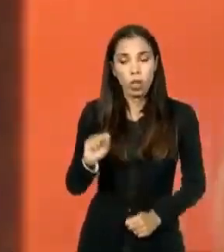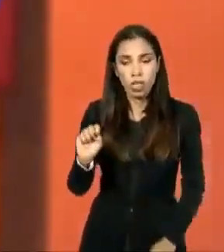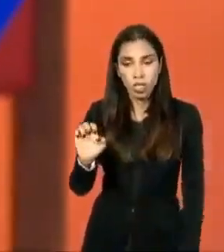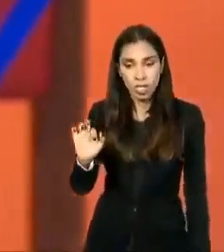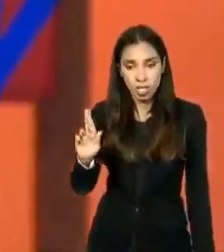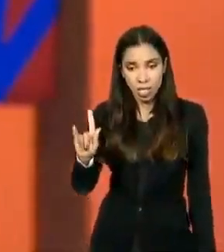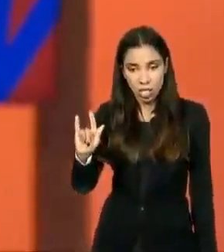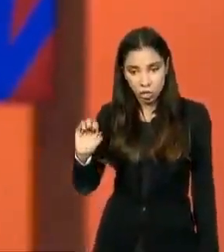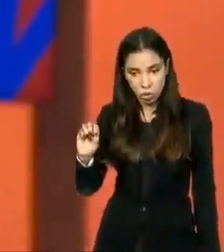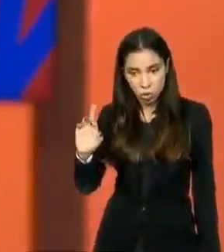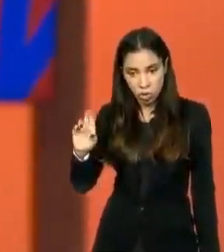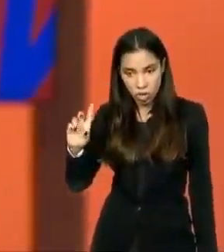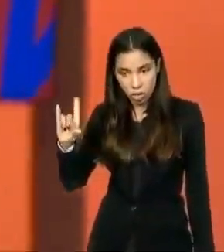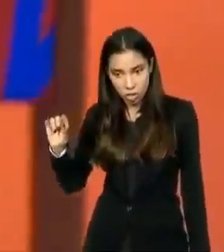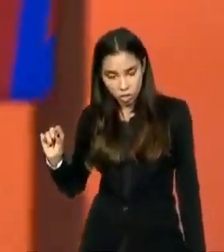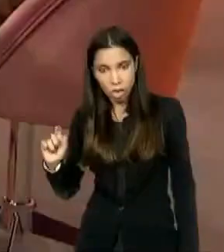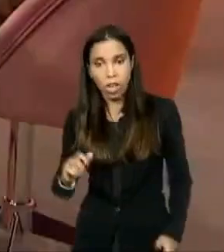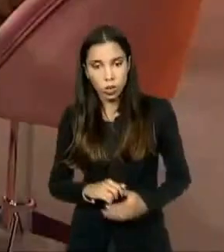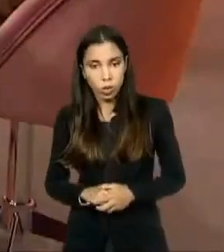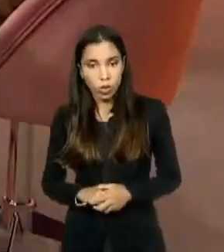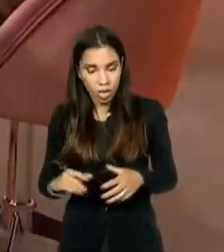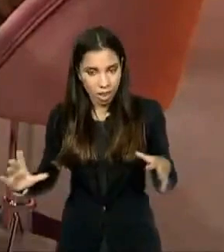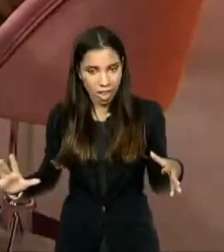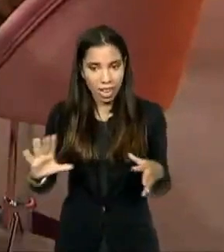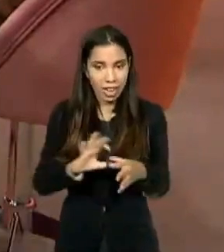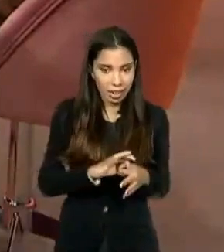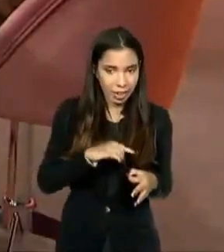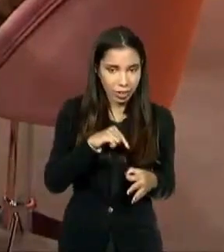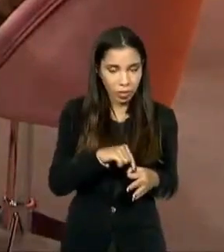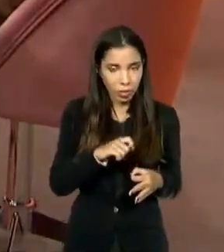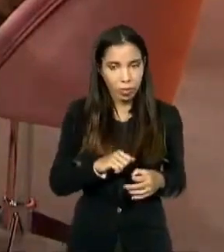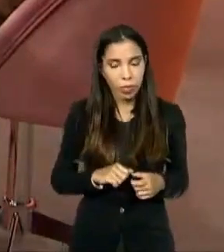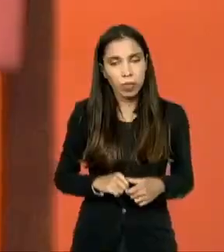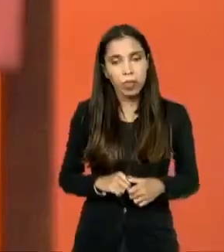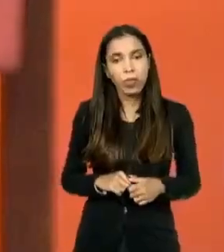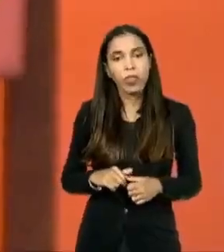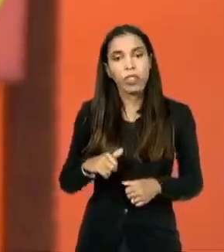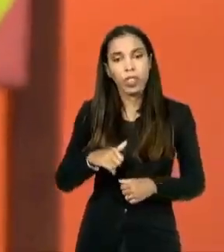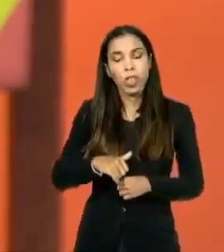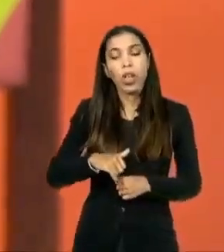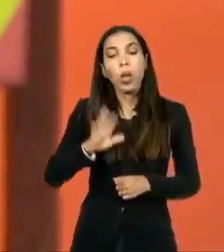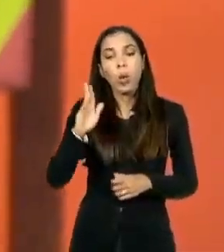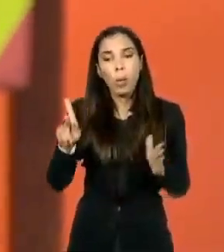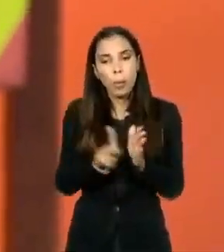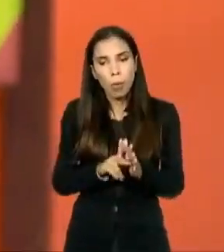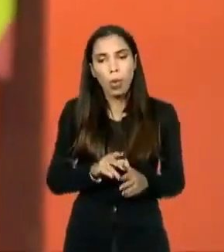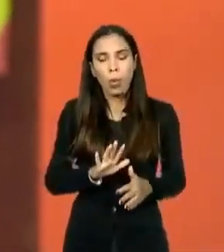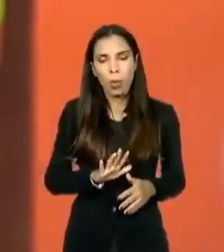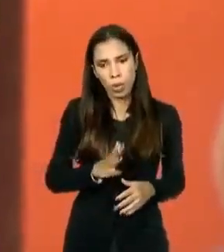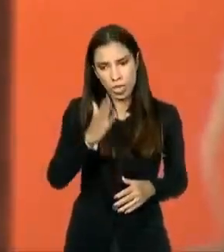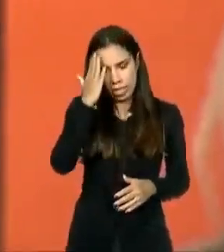Ricardo, que tinha a ligação com mais a intelectualidade ali do Rio de Janeiro e tudo